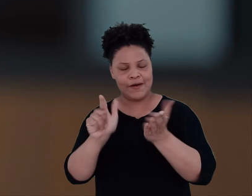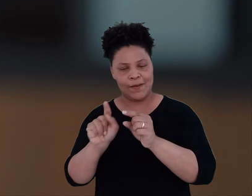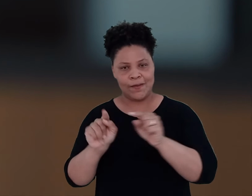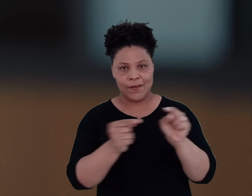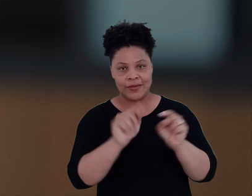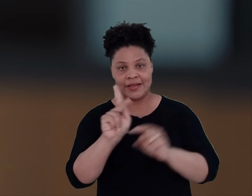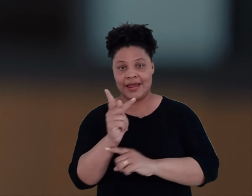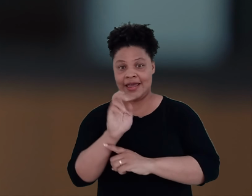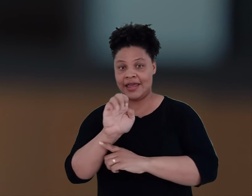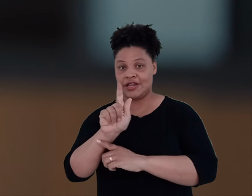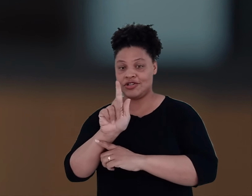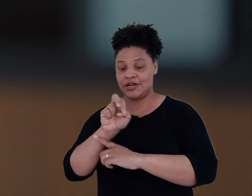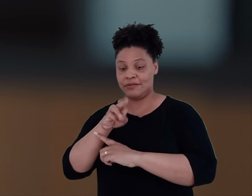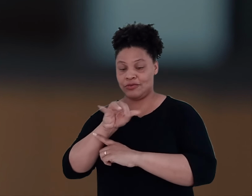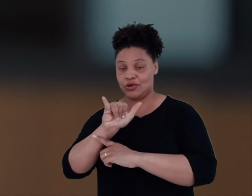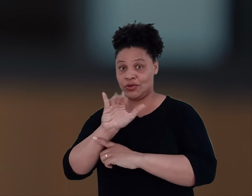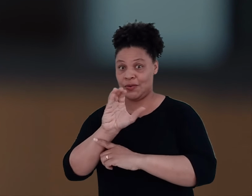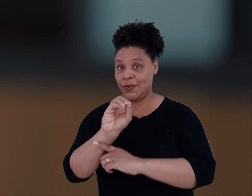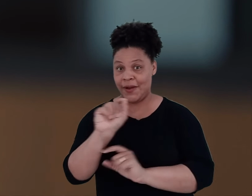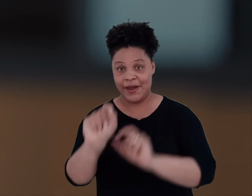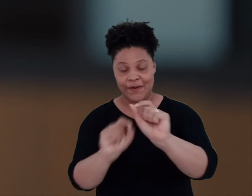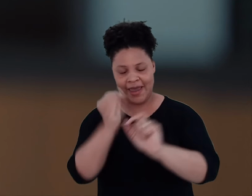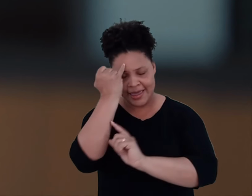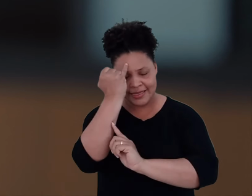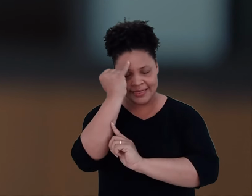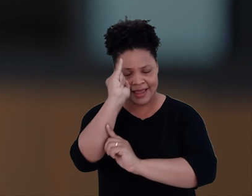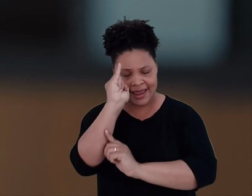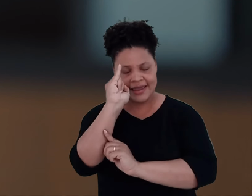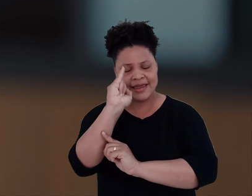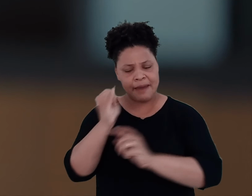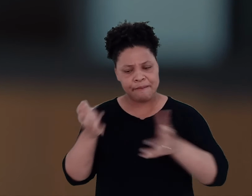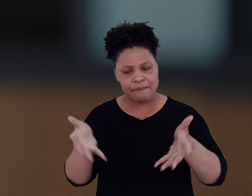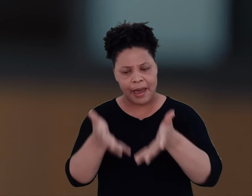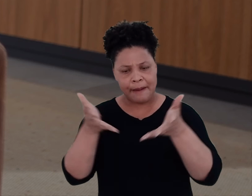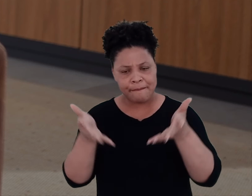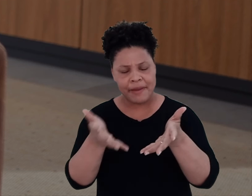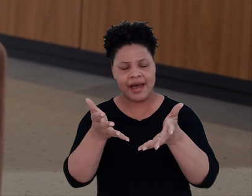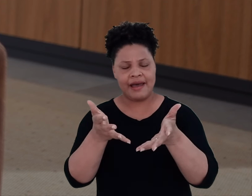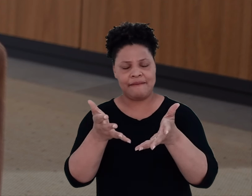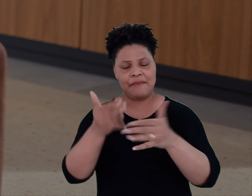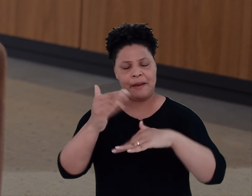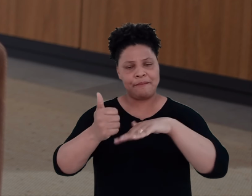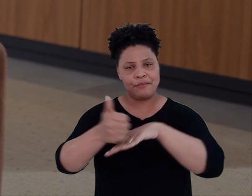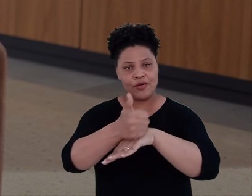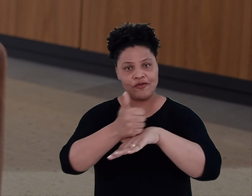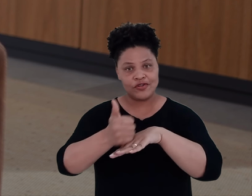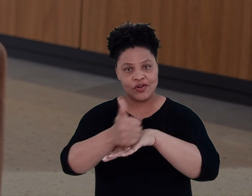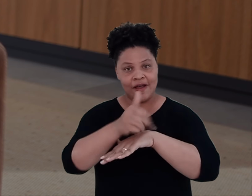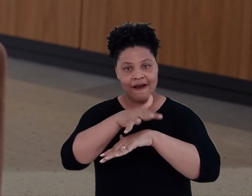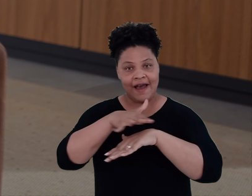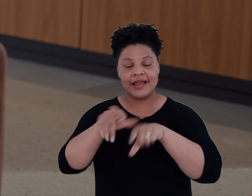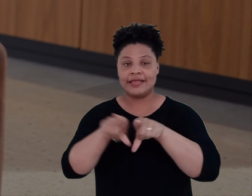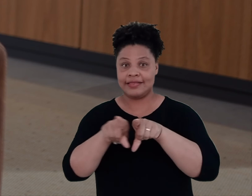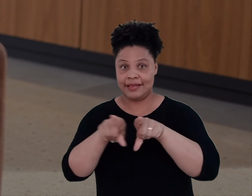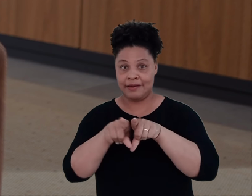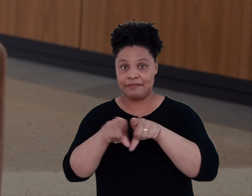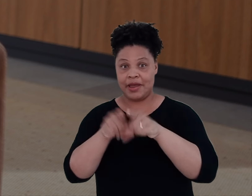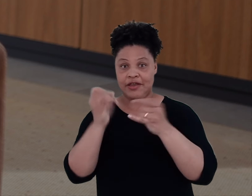para o debate e a ação entre profissionais e também levar informações ao público. No primeiro, eu falo sobre o que é o